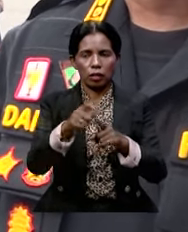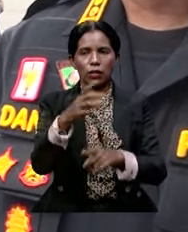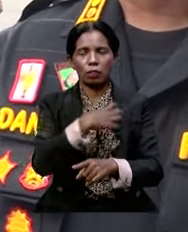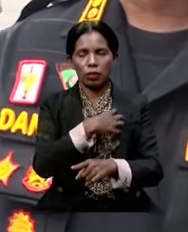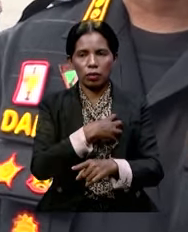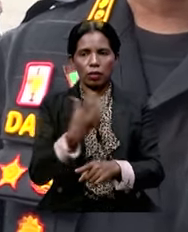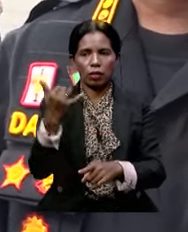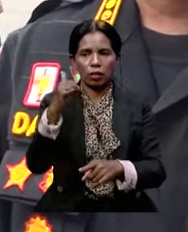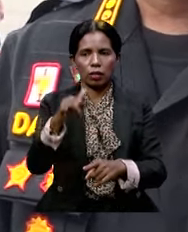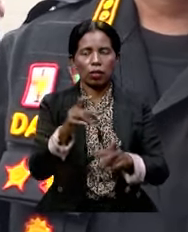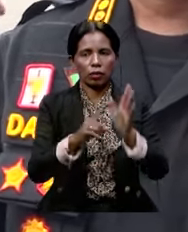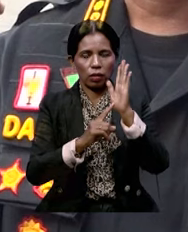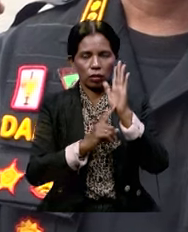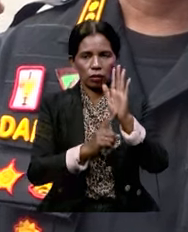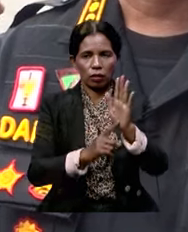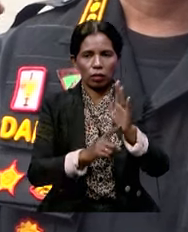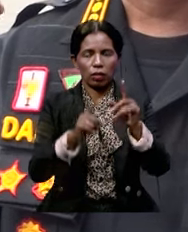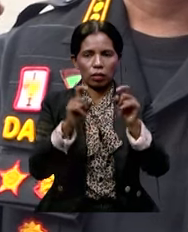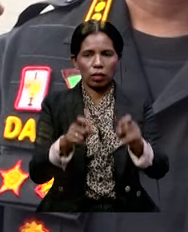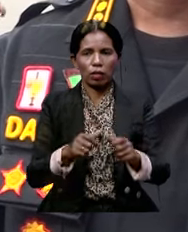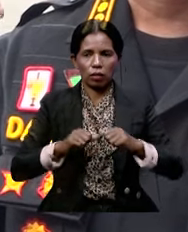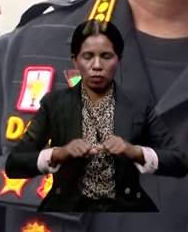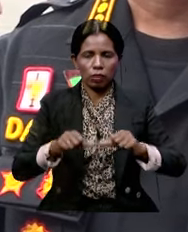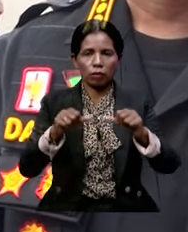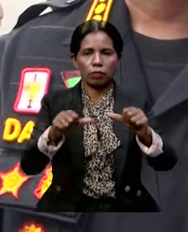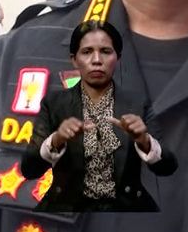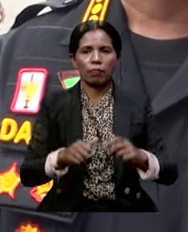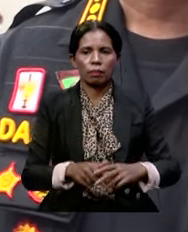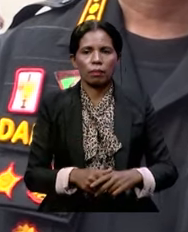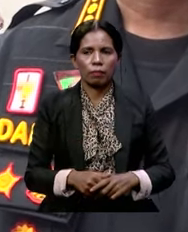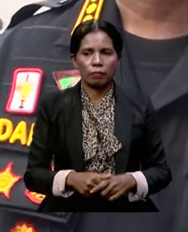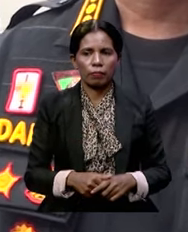nebe atualizaru ne. Tem que continuar